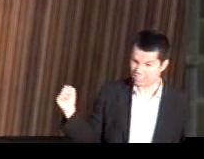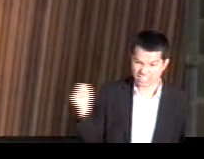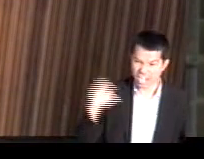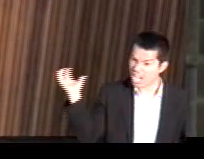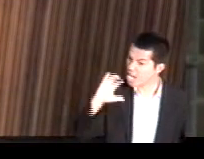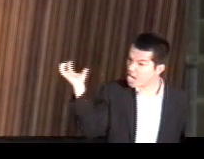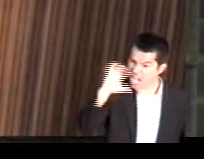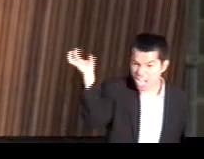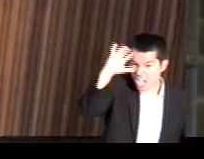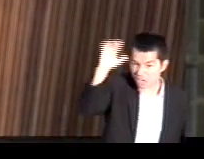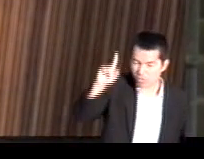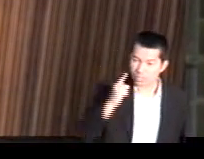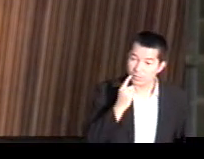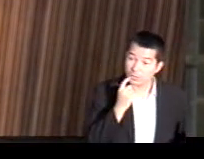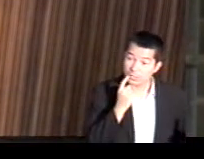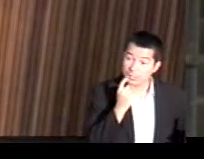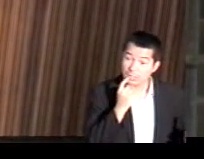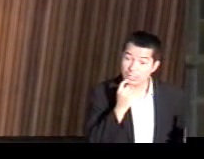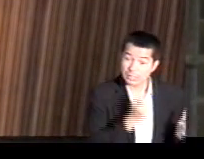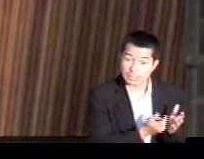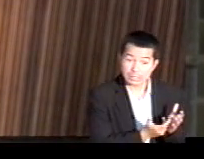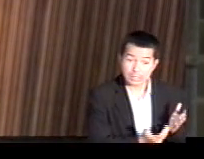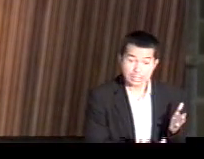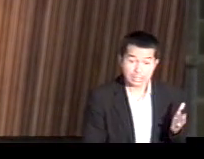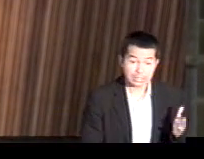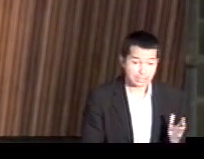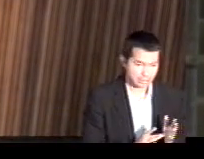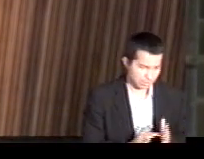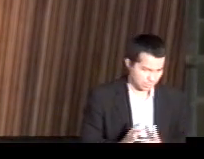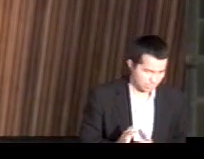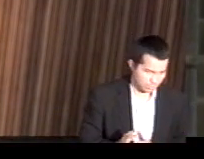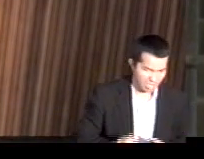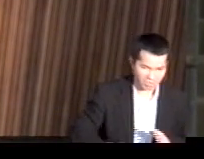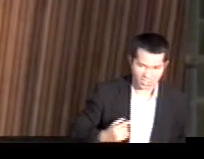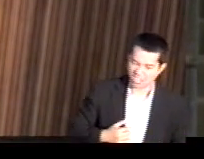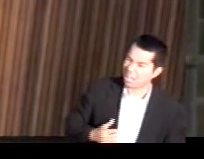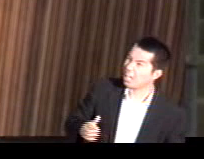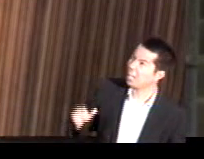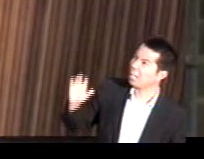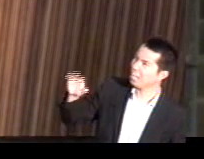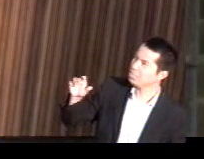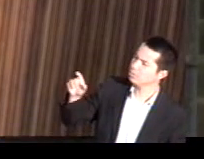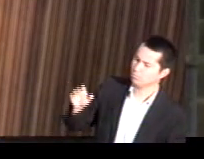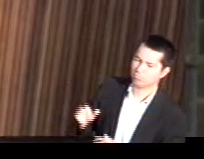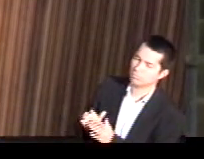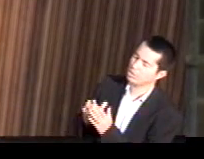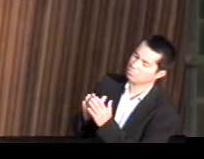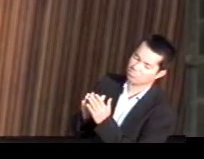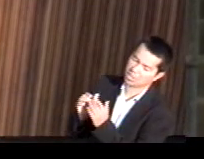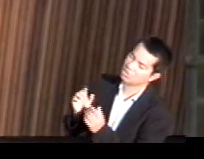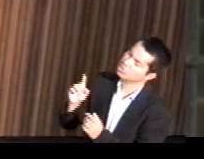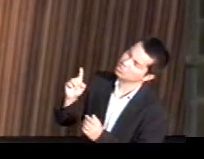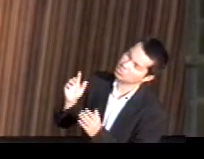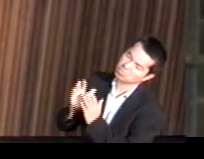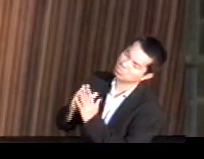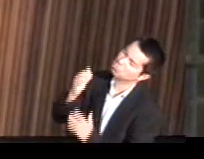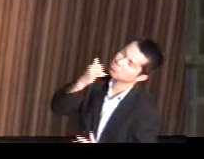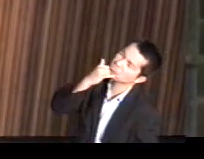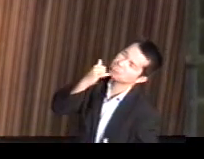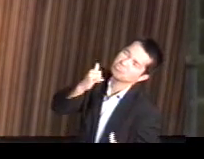Calvário. E a gente às vezes banaliza o perdão de Deus. O perdão de Deus é uma oportunidade